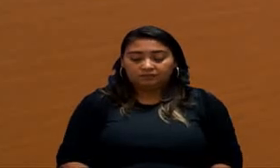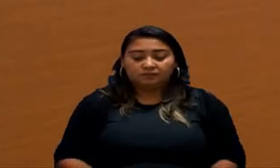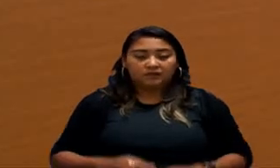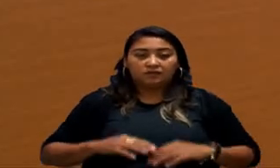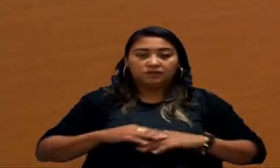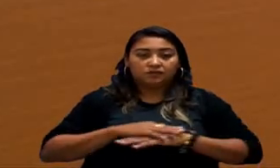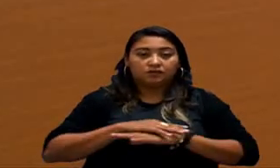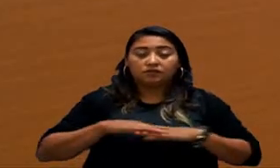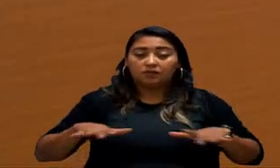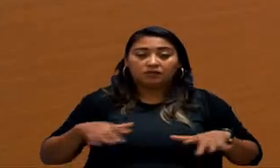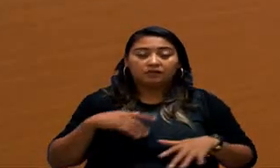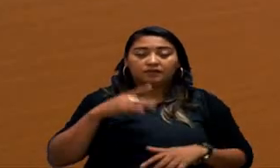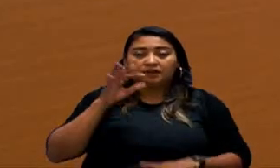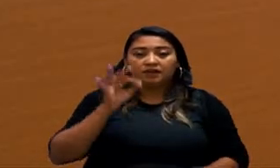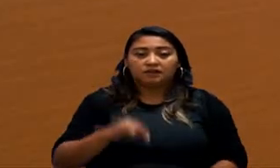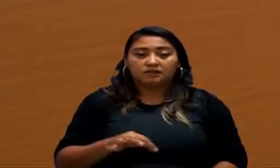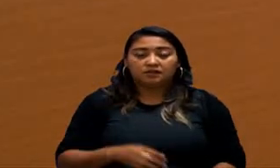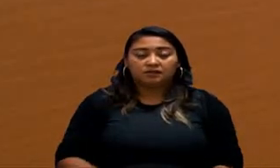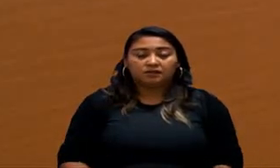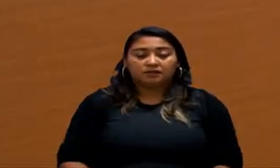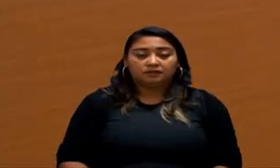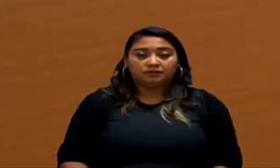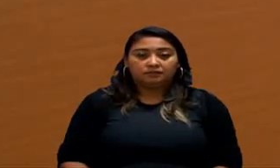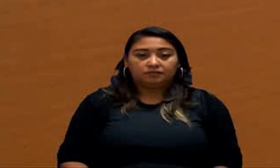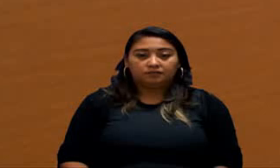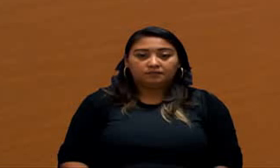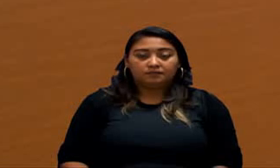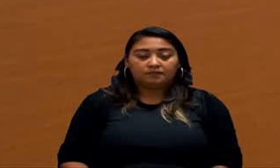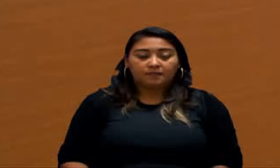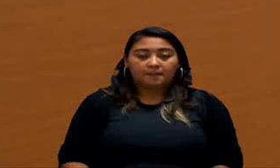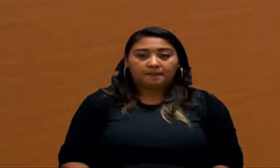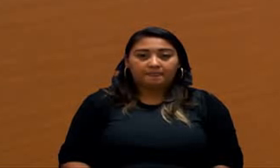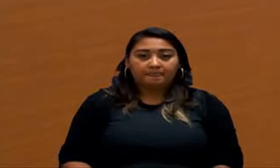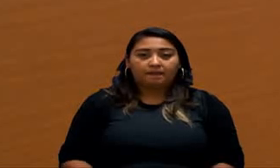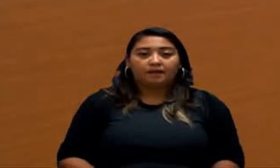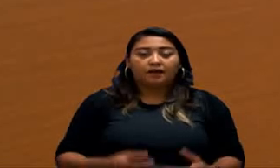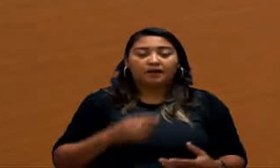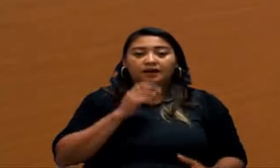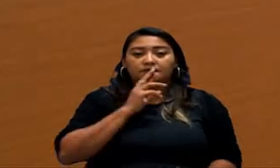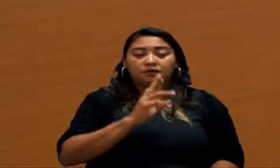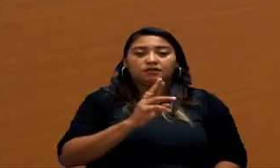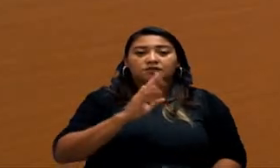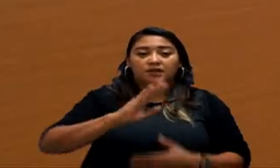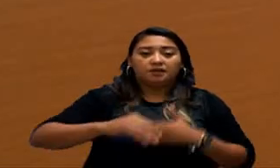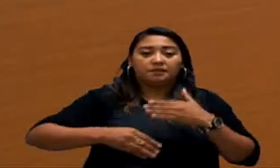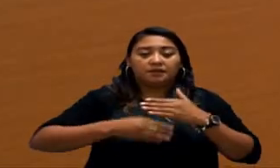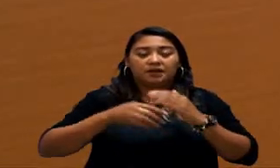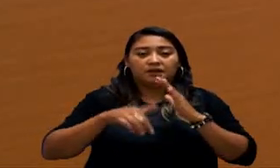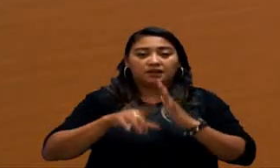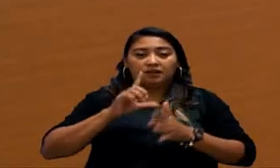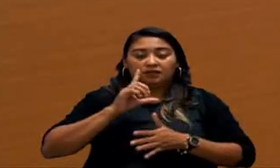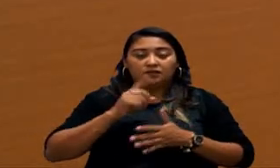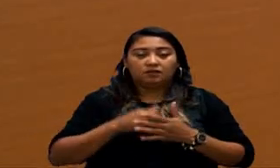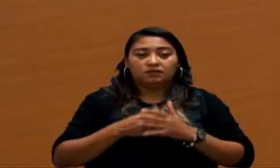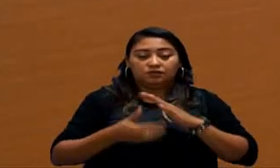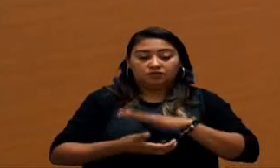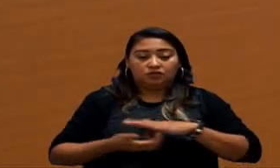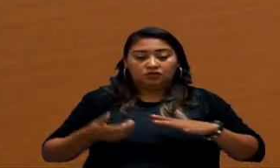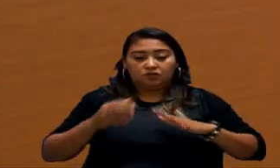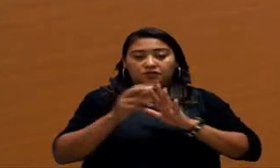só para finalizar. Qual que foi a resposta da emenda anterior que tirou o